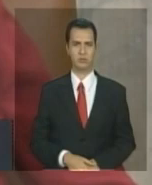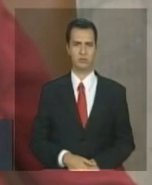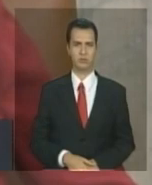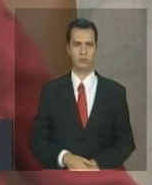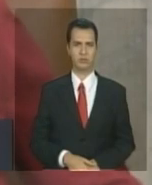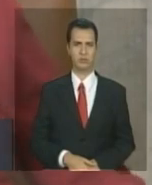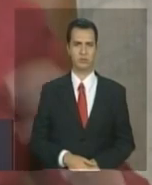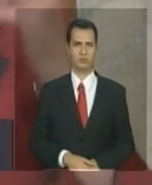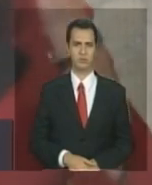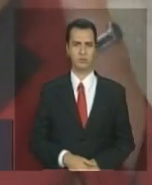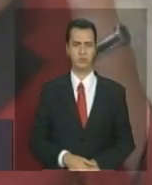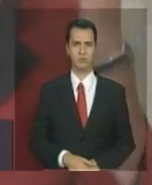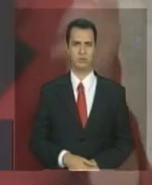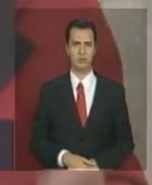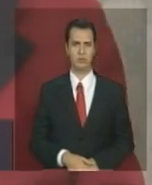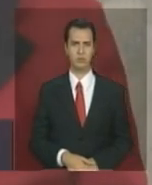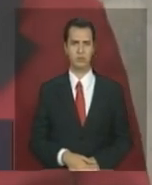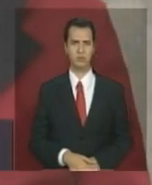partnership.